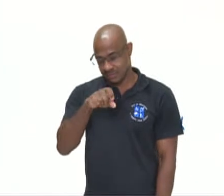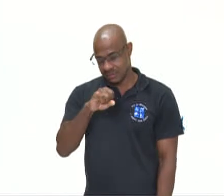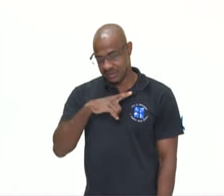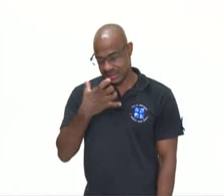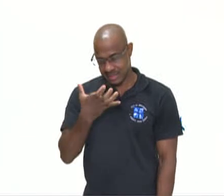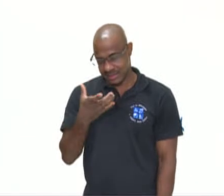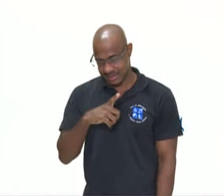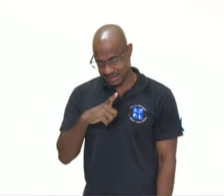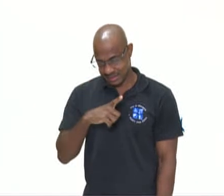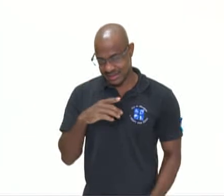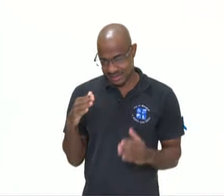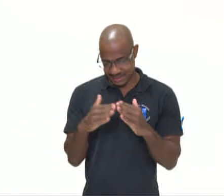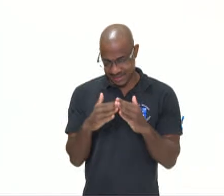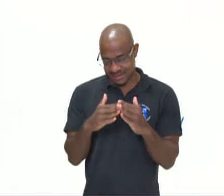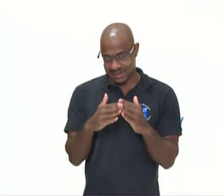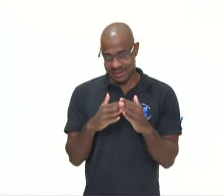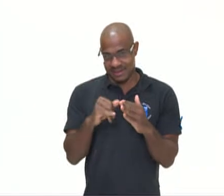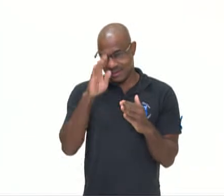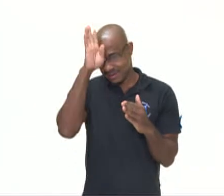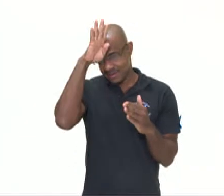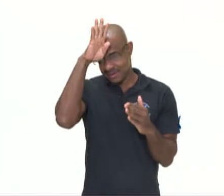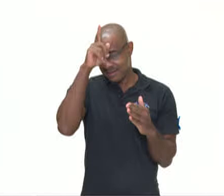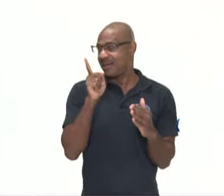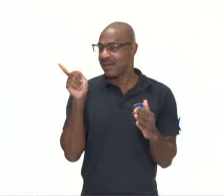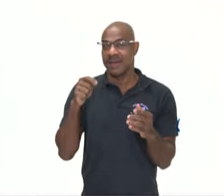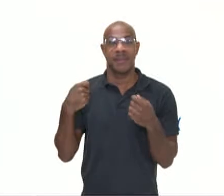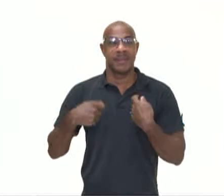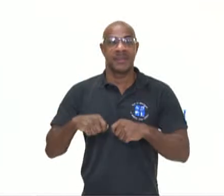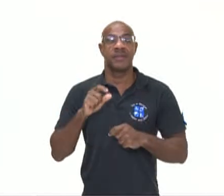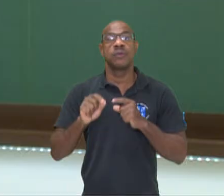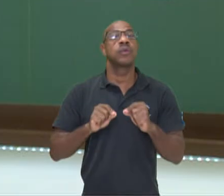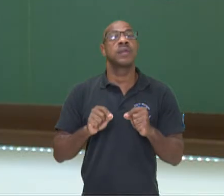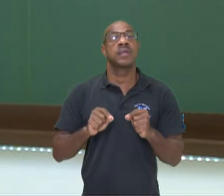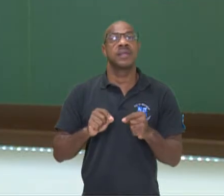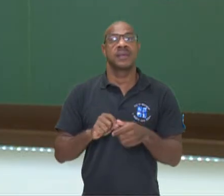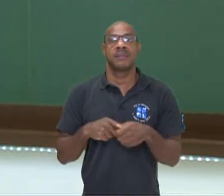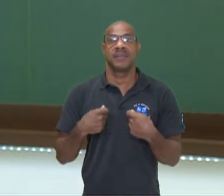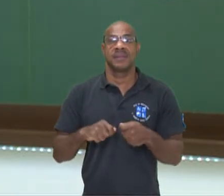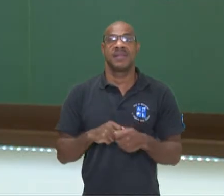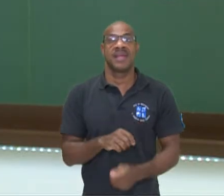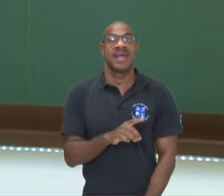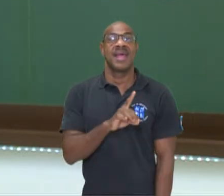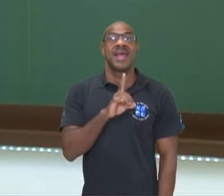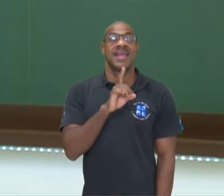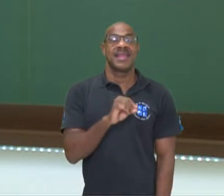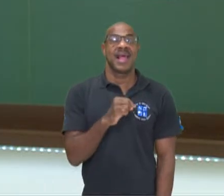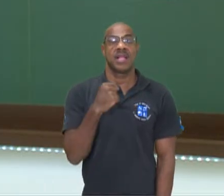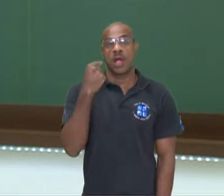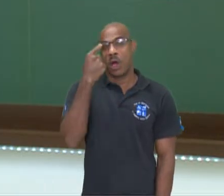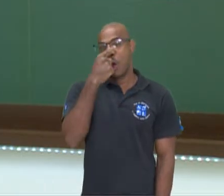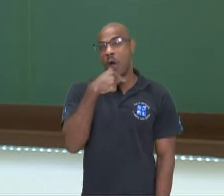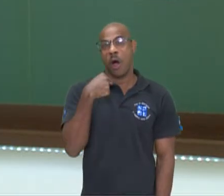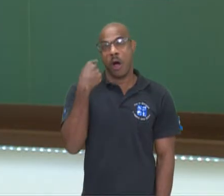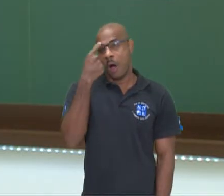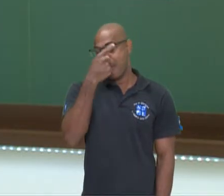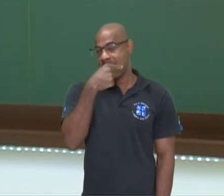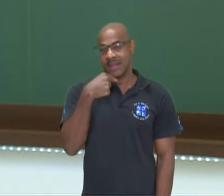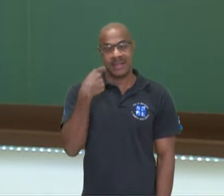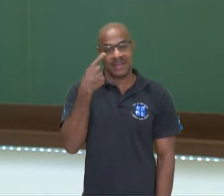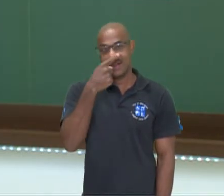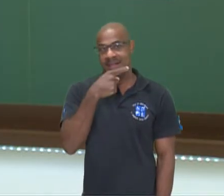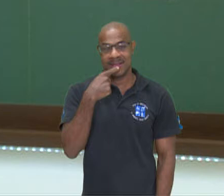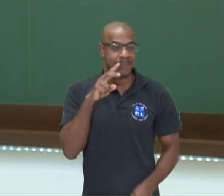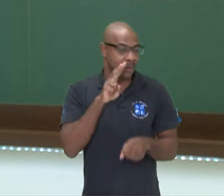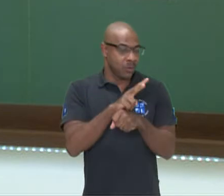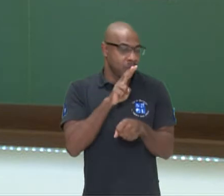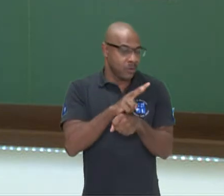ter uma em casa, saiba que ela precisa de no mínimo 10 horas de atenção